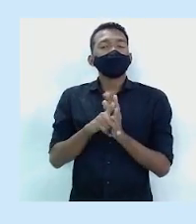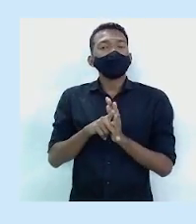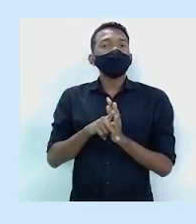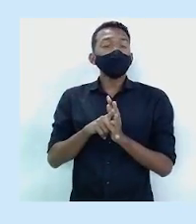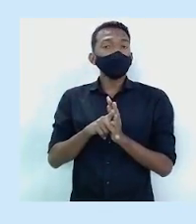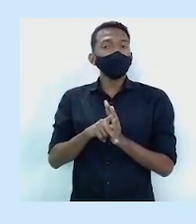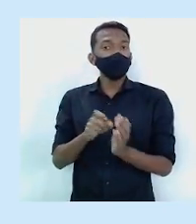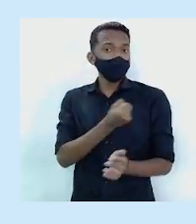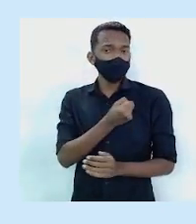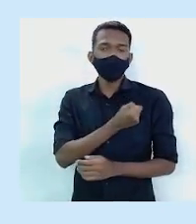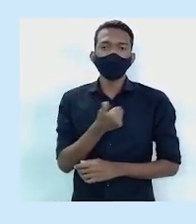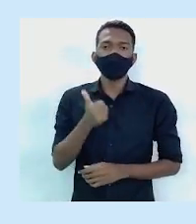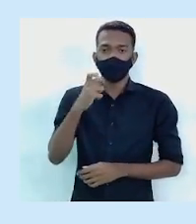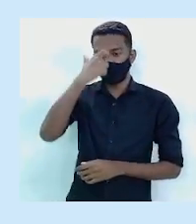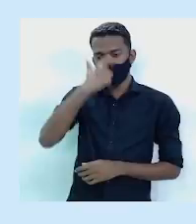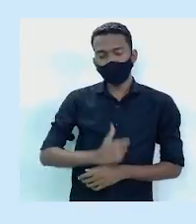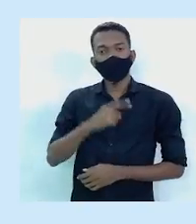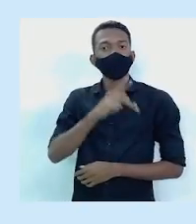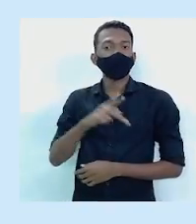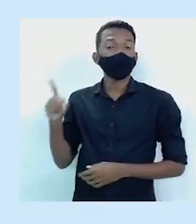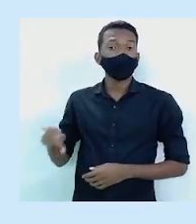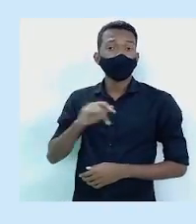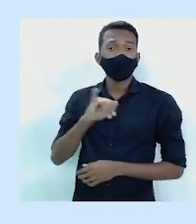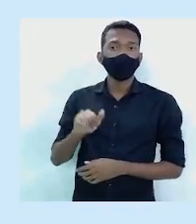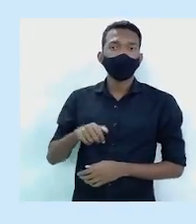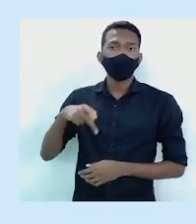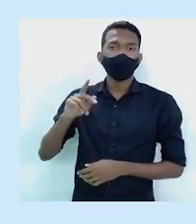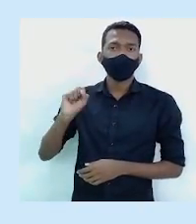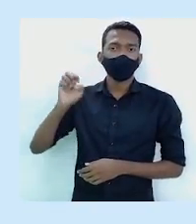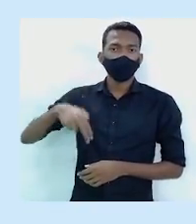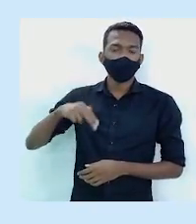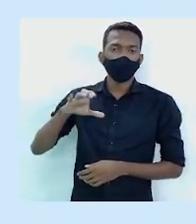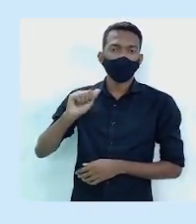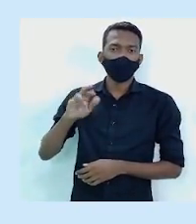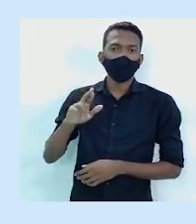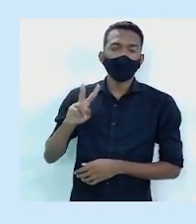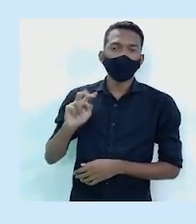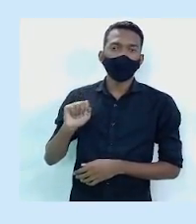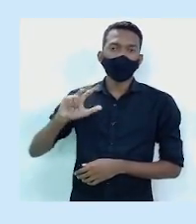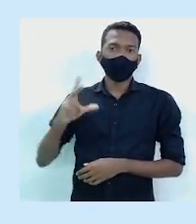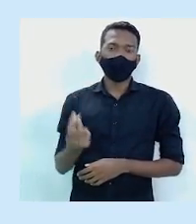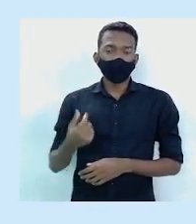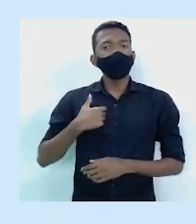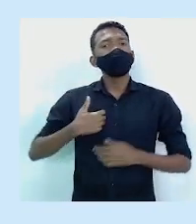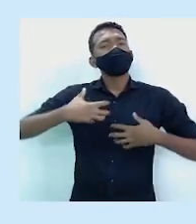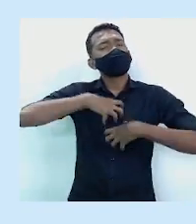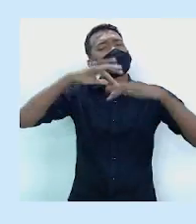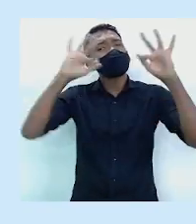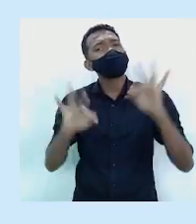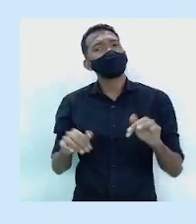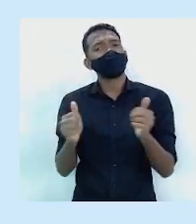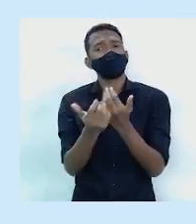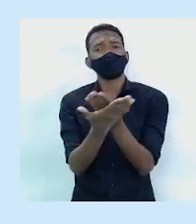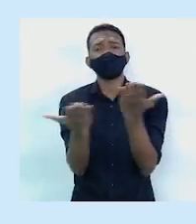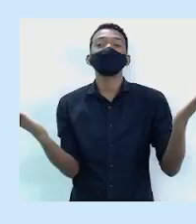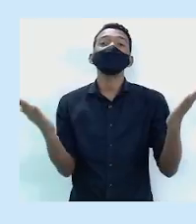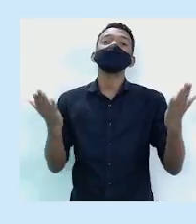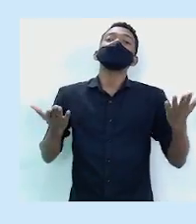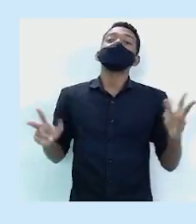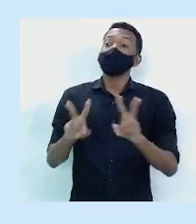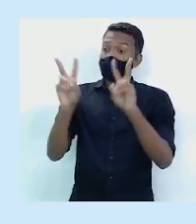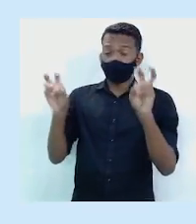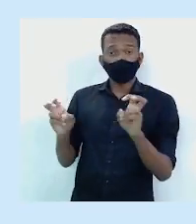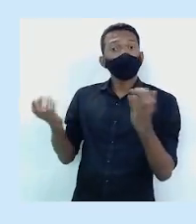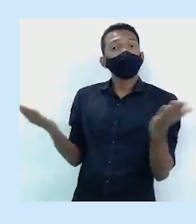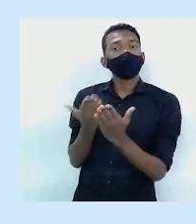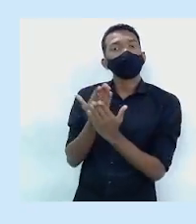15. Eu sou o professor Jackson Carvalho, estou muito feliz de estar aqui com vocês. E vamos olhar aí na tela o tema da aula de